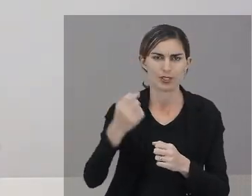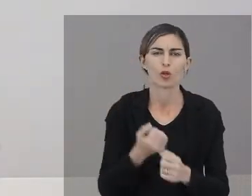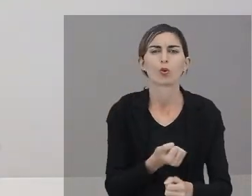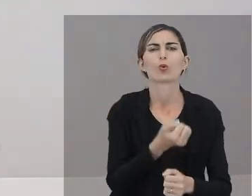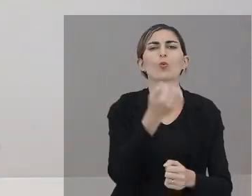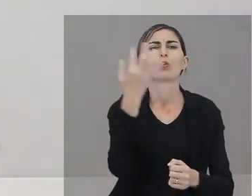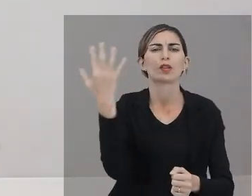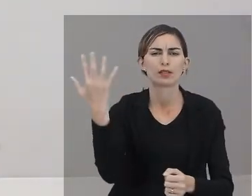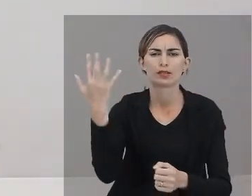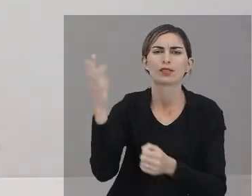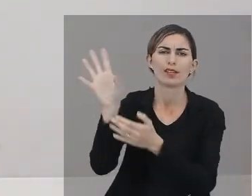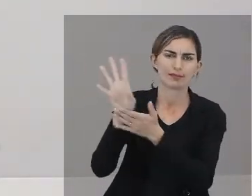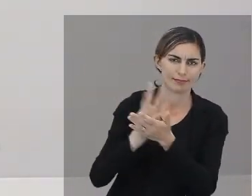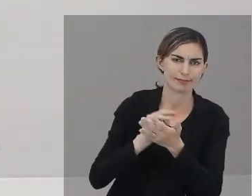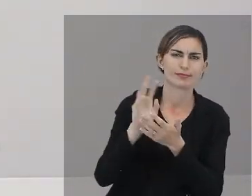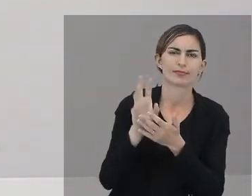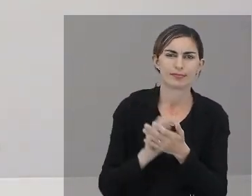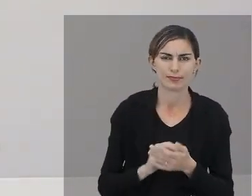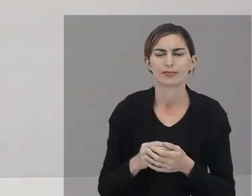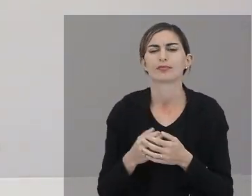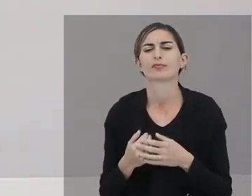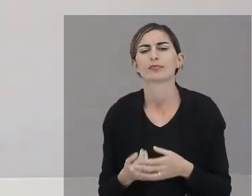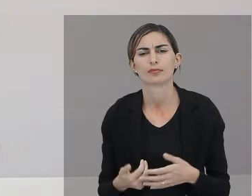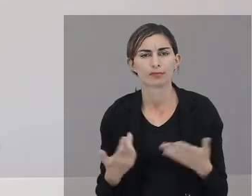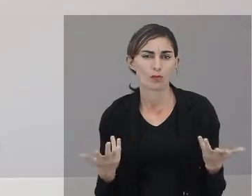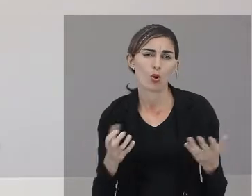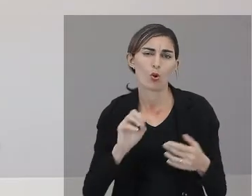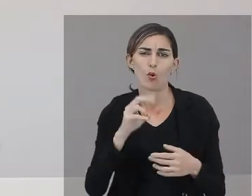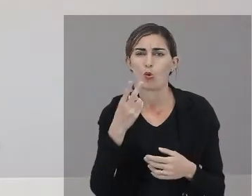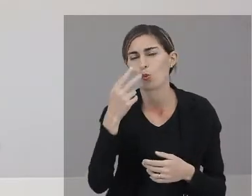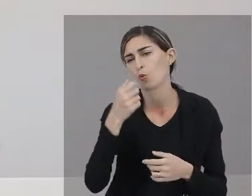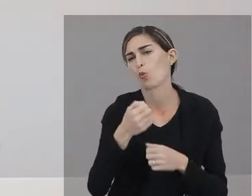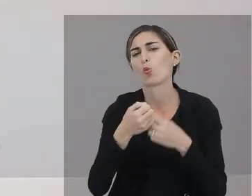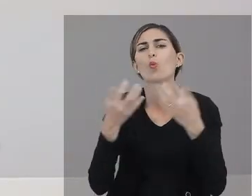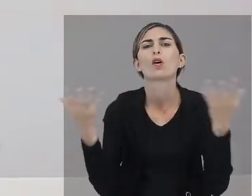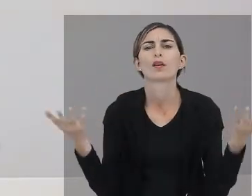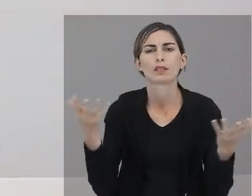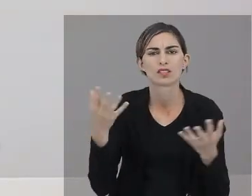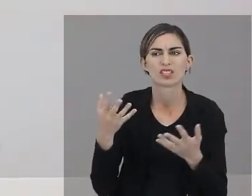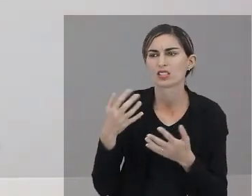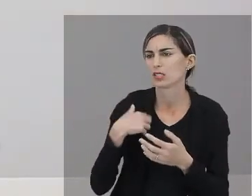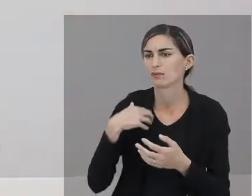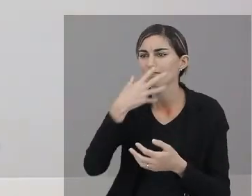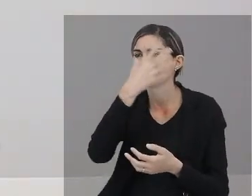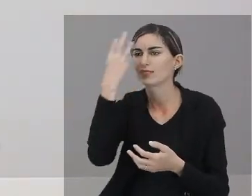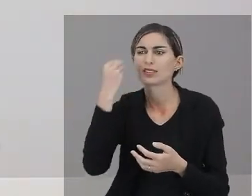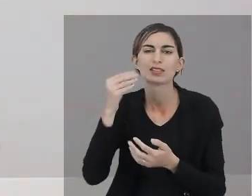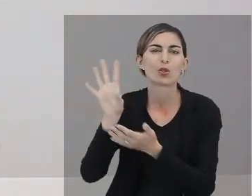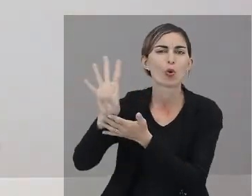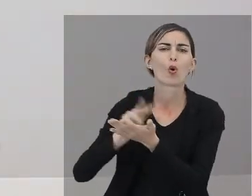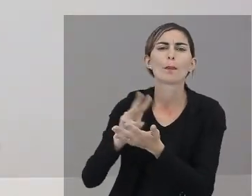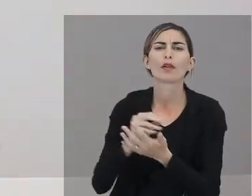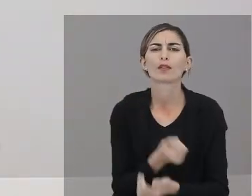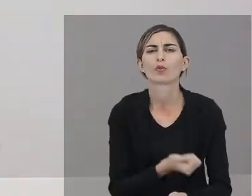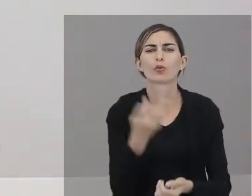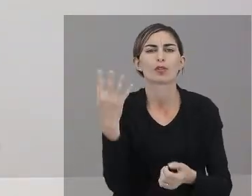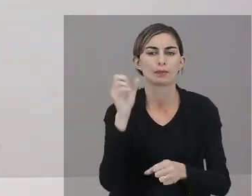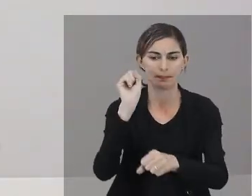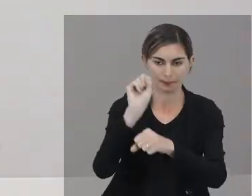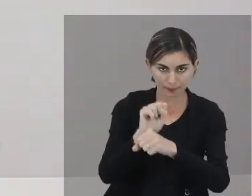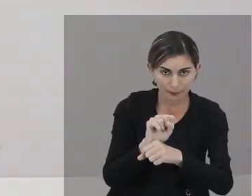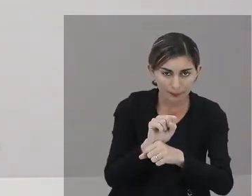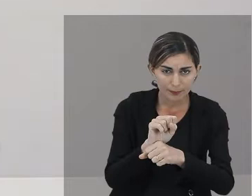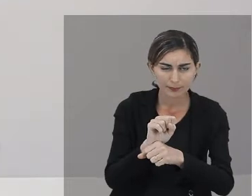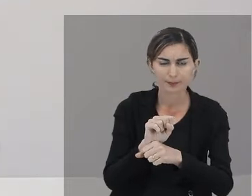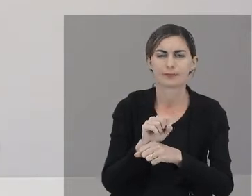da quantidade de repetições, ou simplesmente podemos não saber quantas vezes ela foi repetida, mas ele para em um